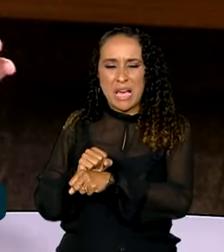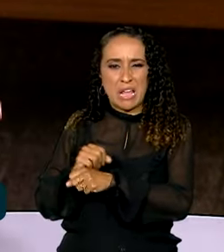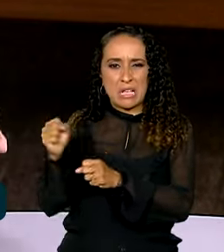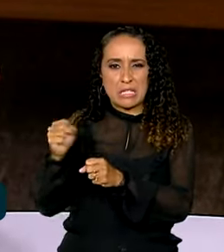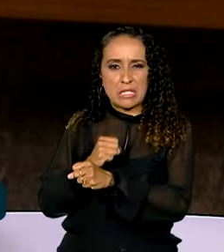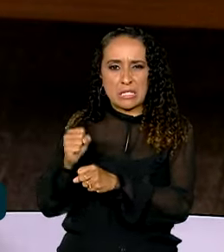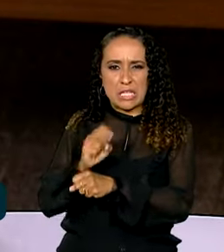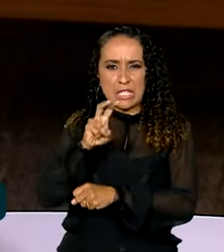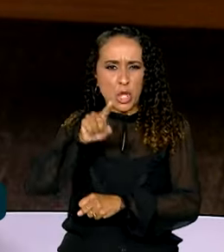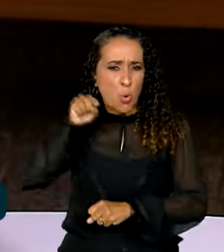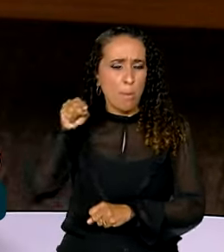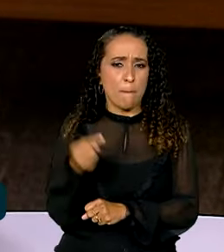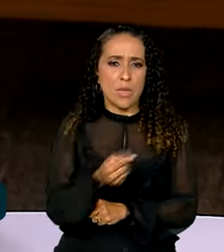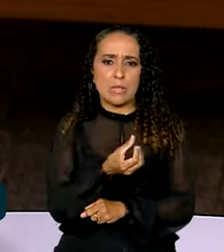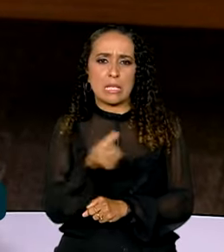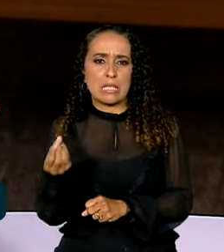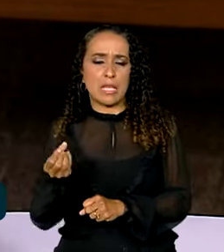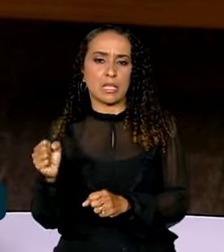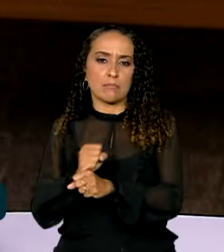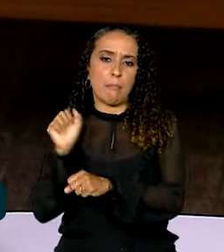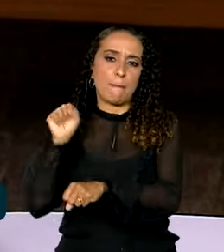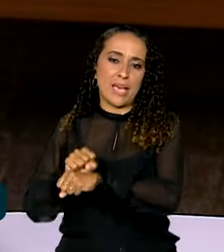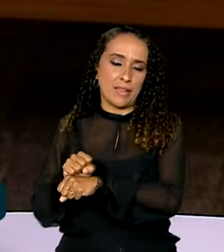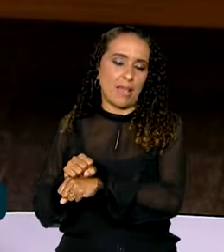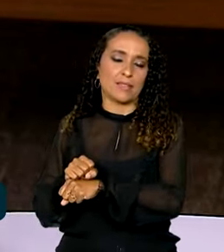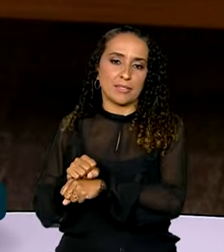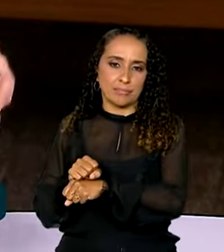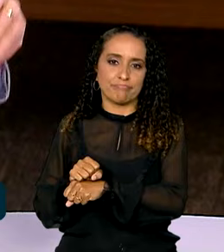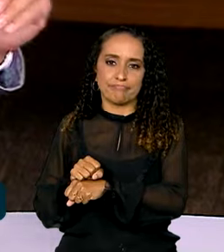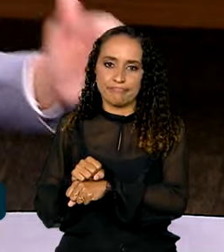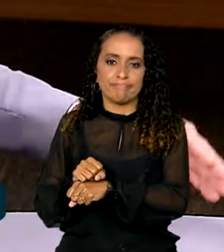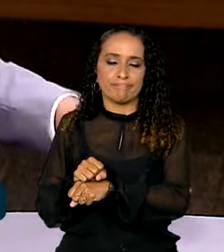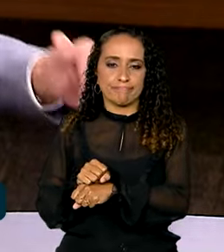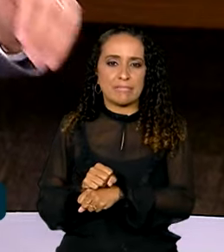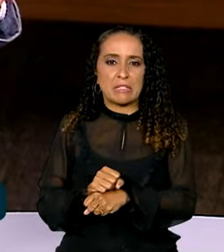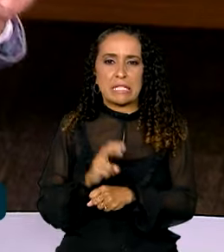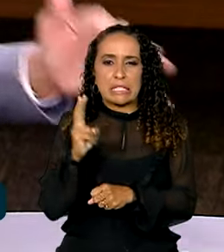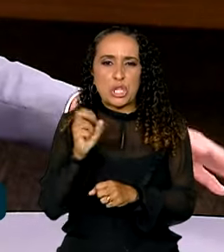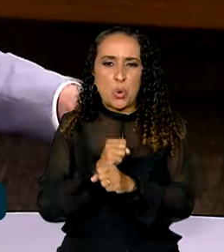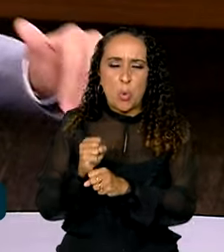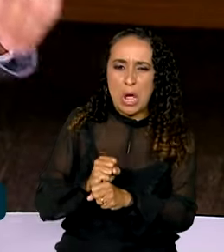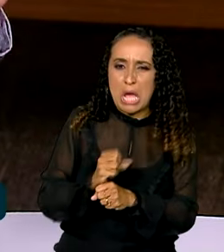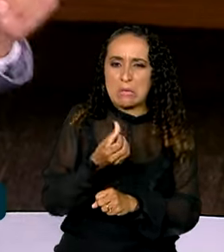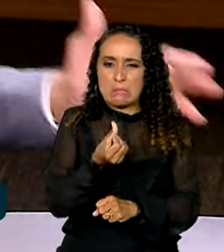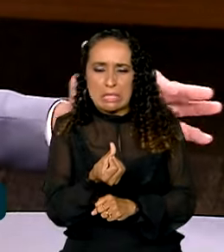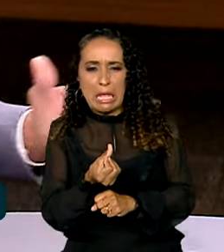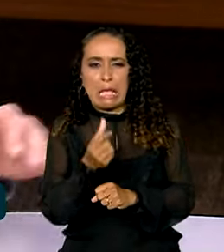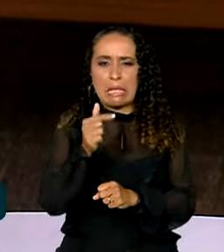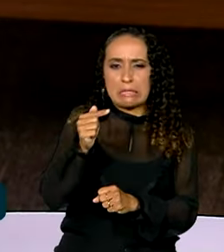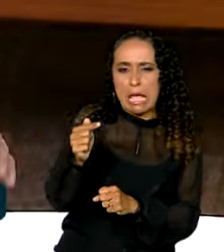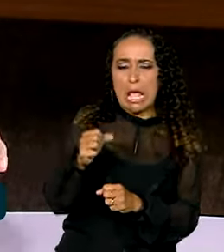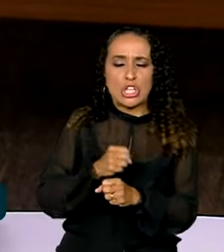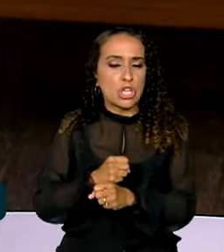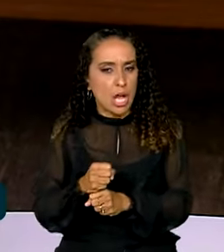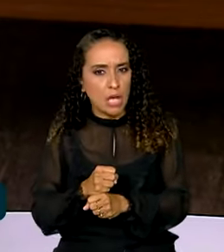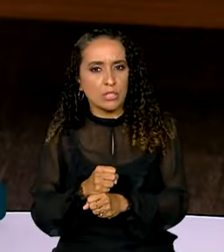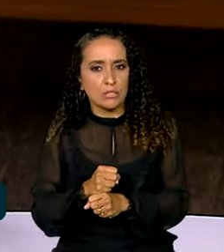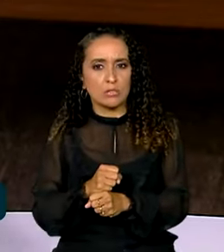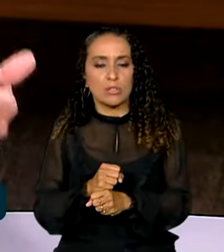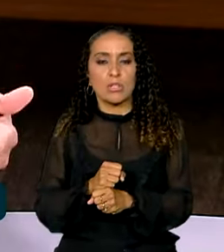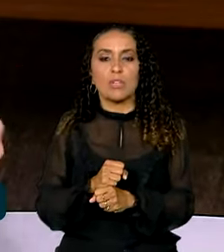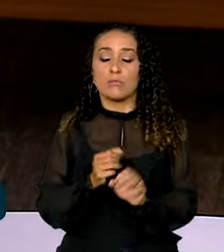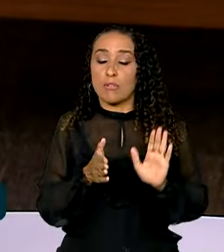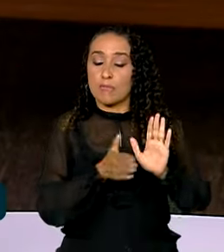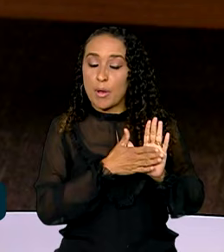mais de 5.600 obras paralisadas e inacabadas, obras com 5 anos, com 6 anos, com 7 anos. Nós fizemos